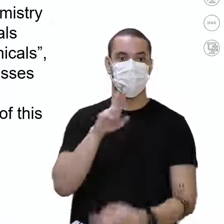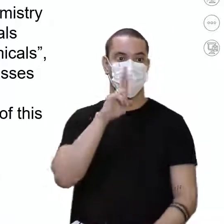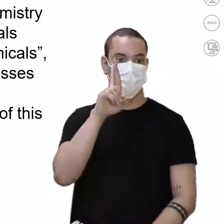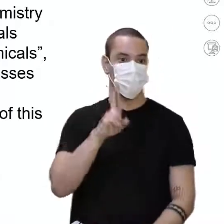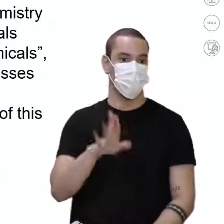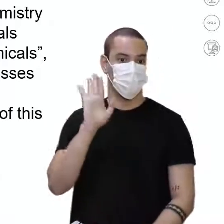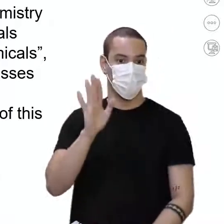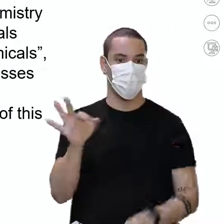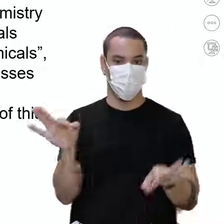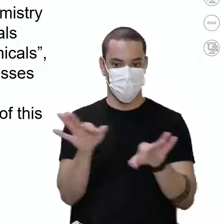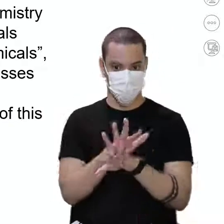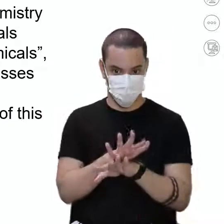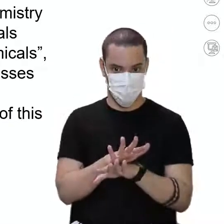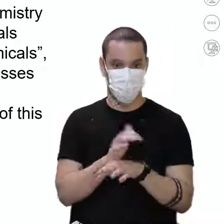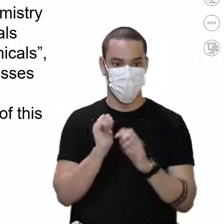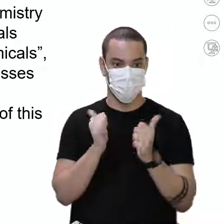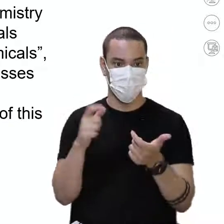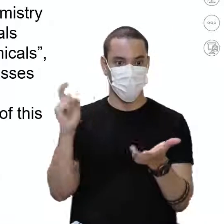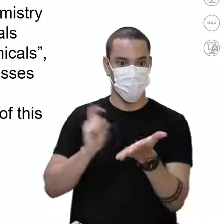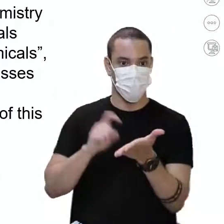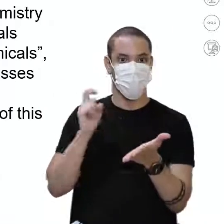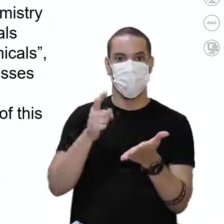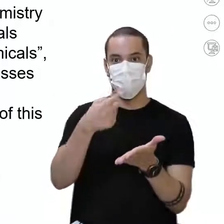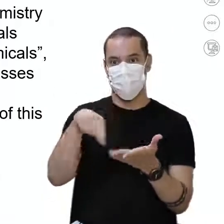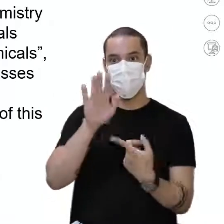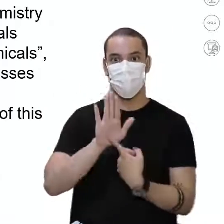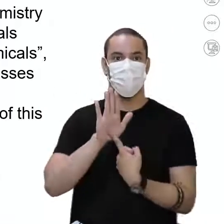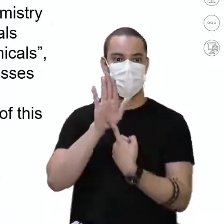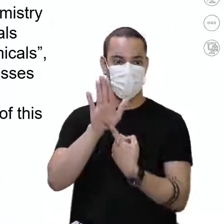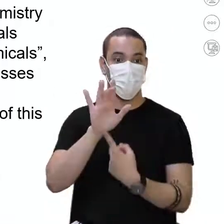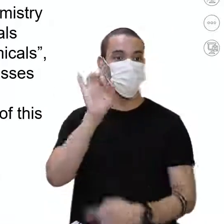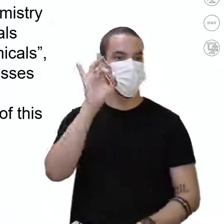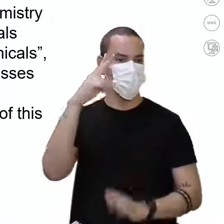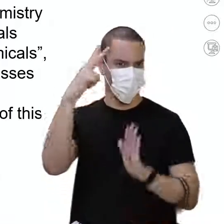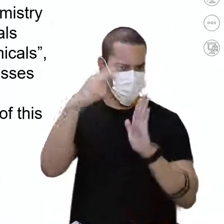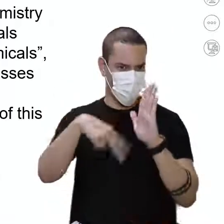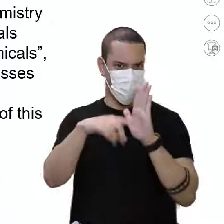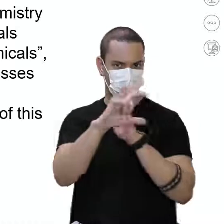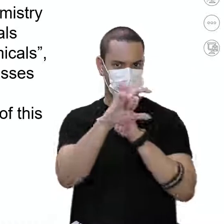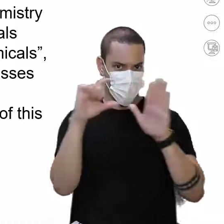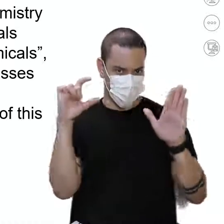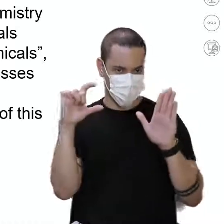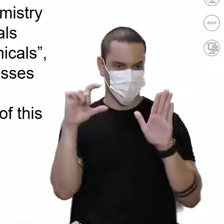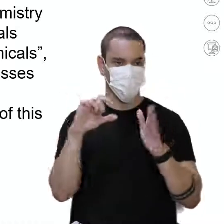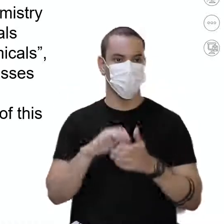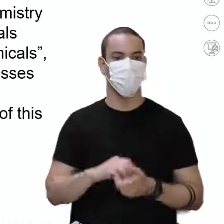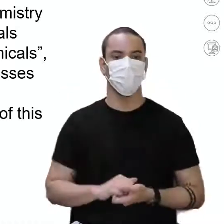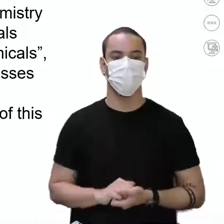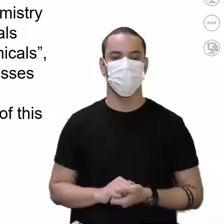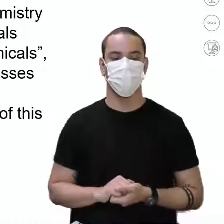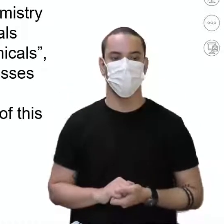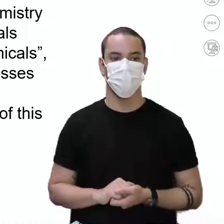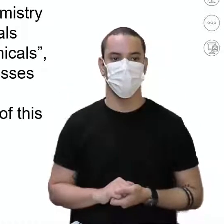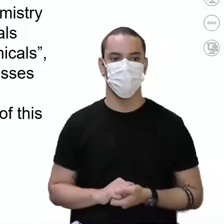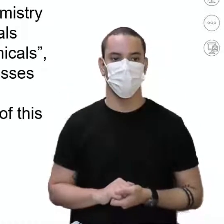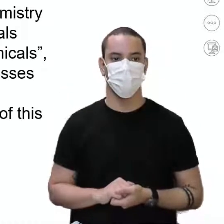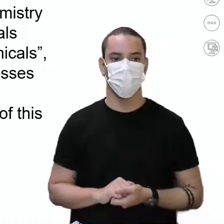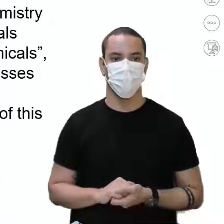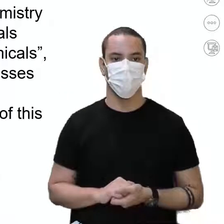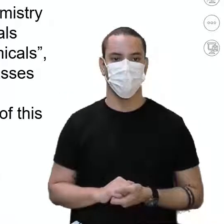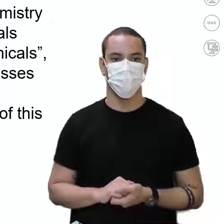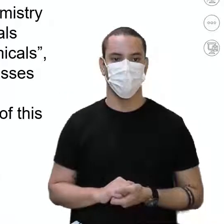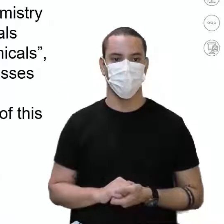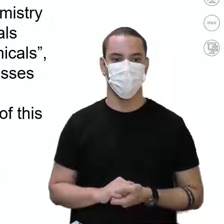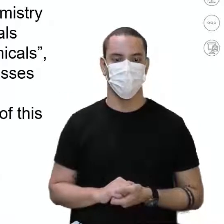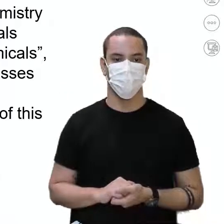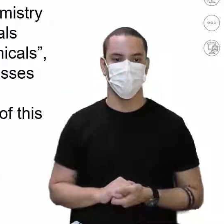estão bem ali, certo? Se eu clicar, então, eu vou ler apenas essa parte para vocês. Olha lá. We all